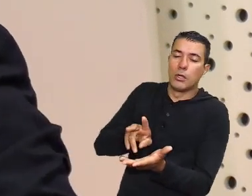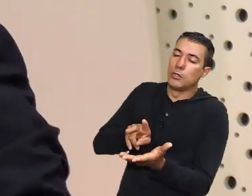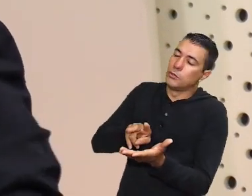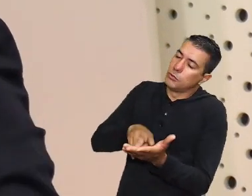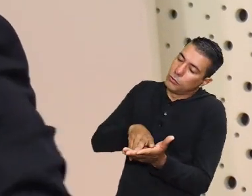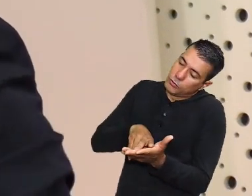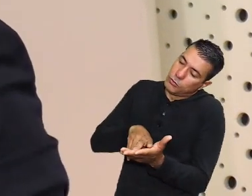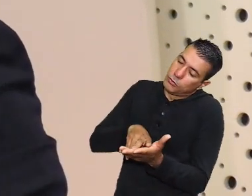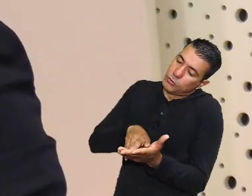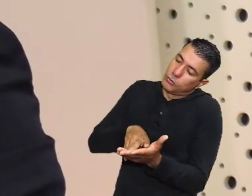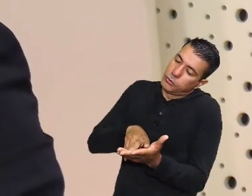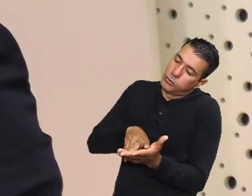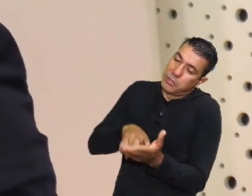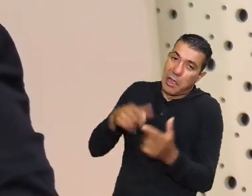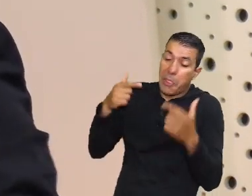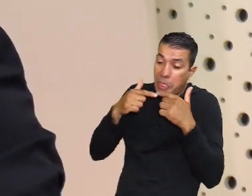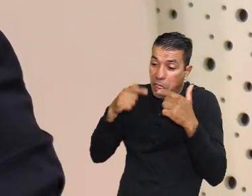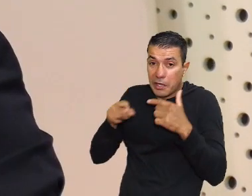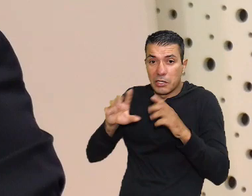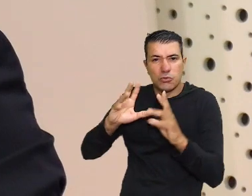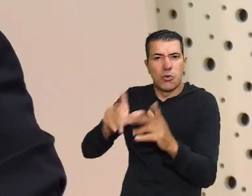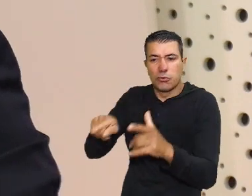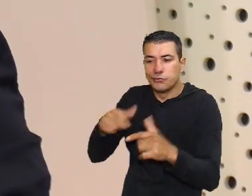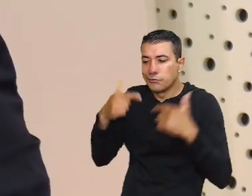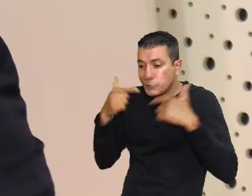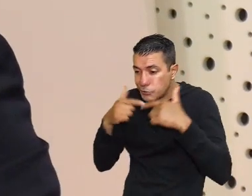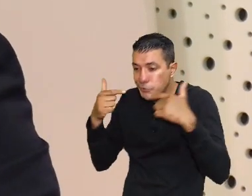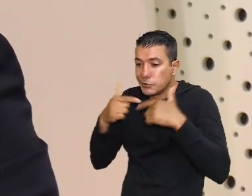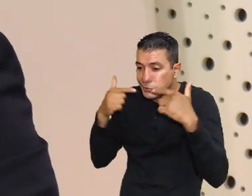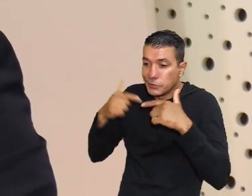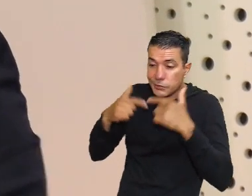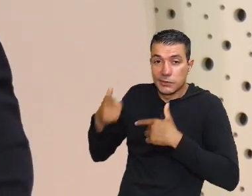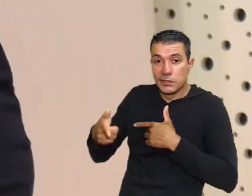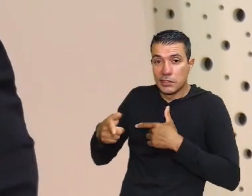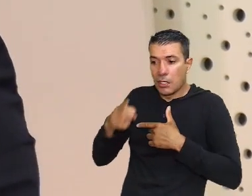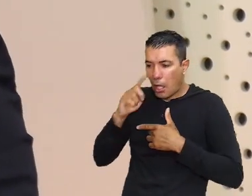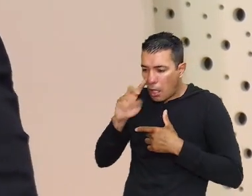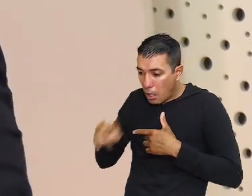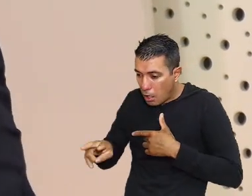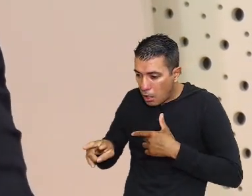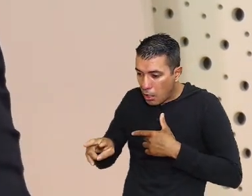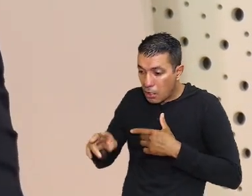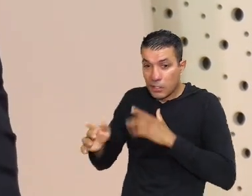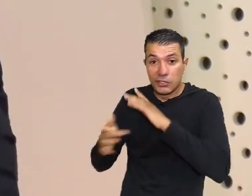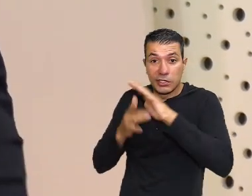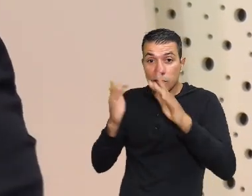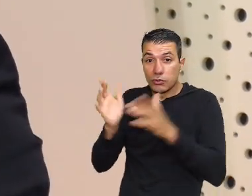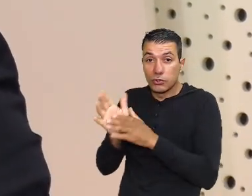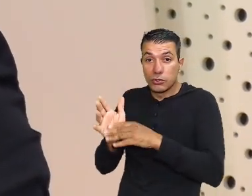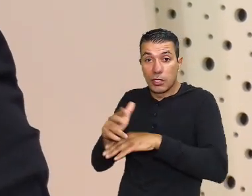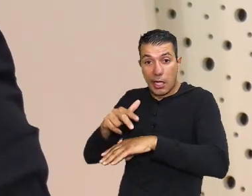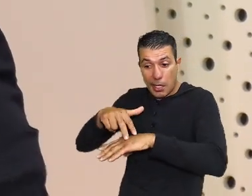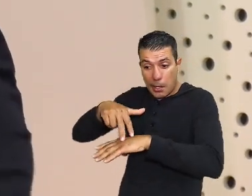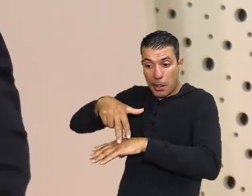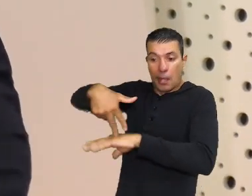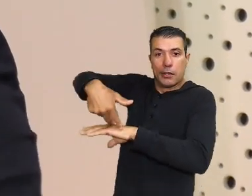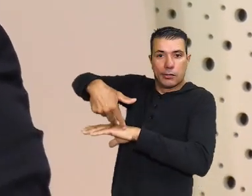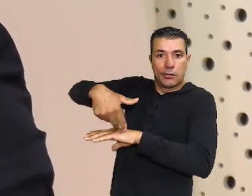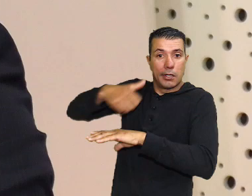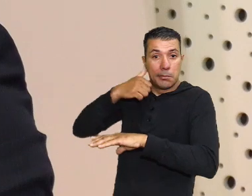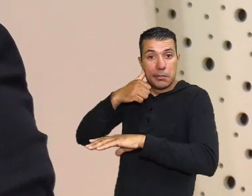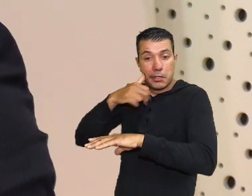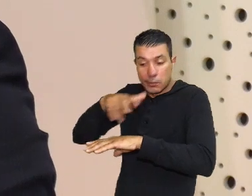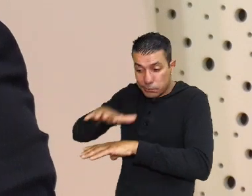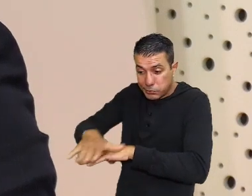que todos começaram a rir dele, porque todos tinham visto que ela estava morta. E o texto diz que Jesus ressuscitou ela. No caso